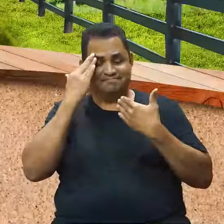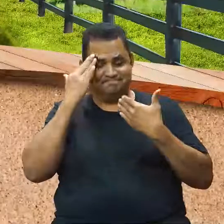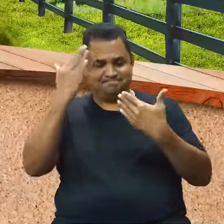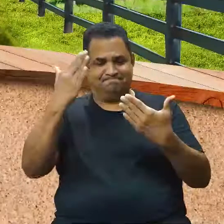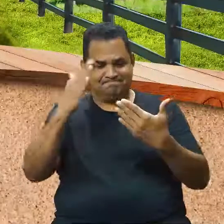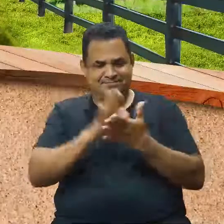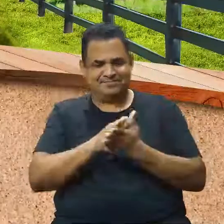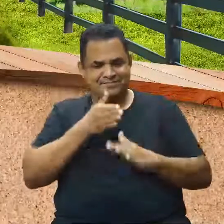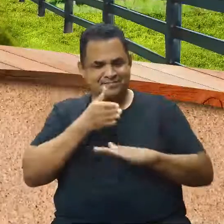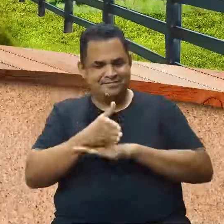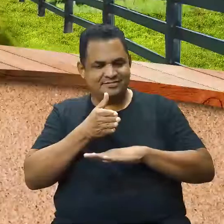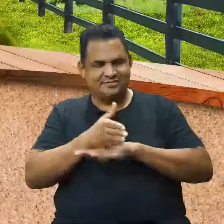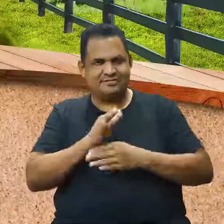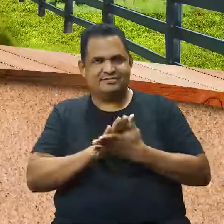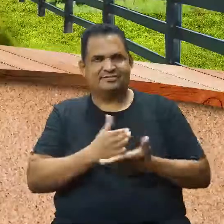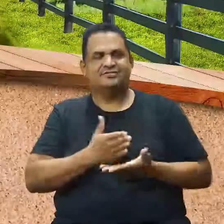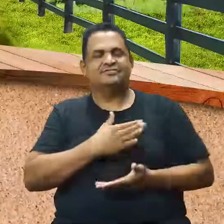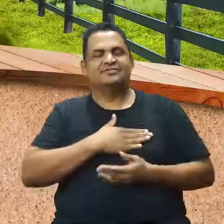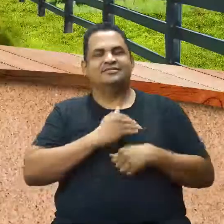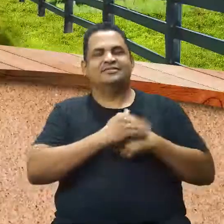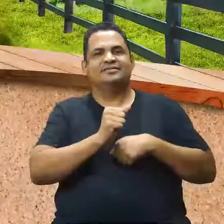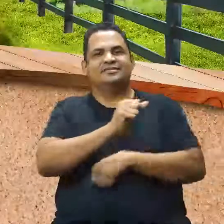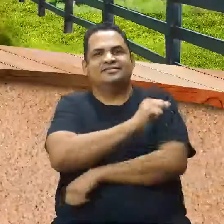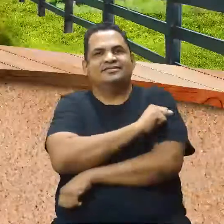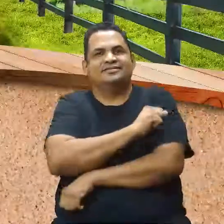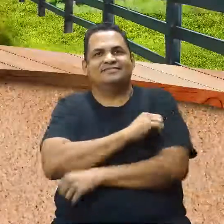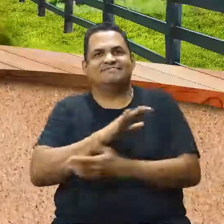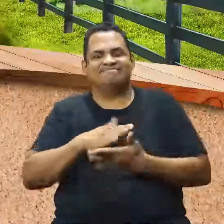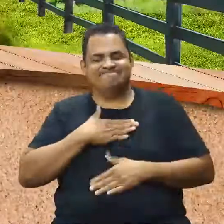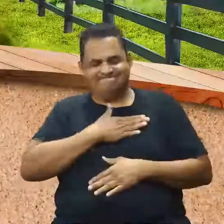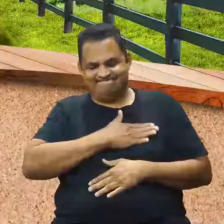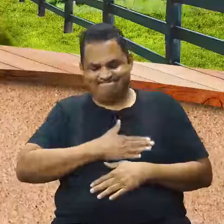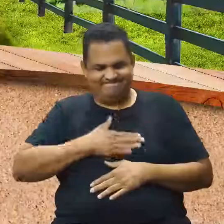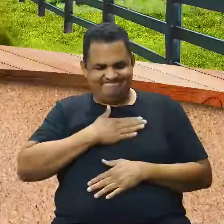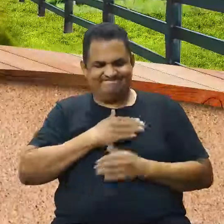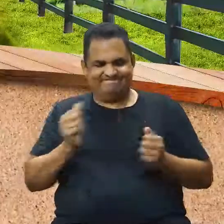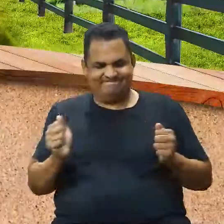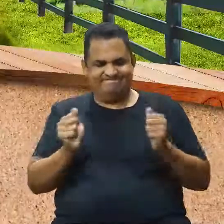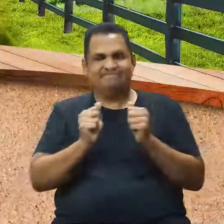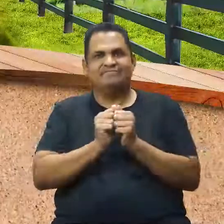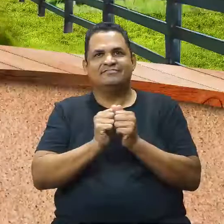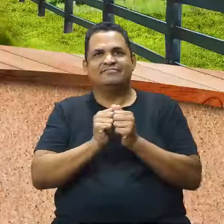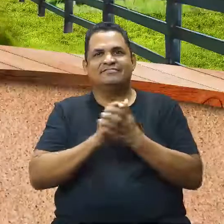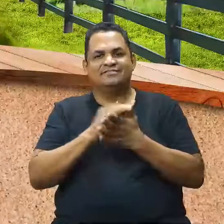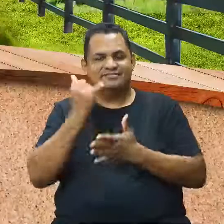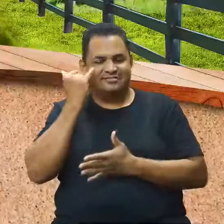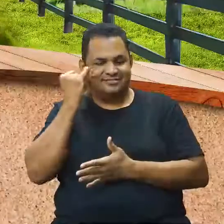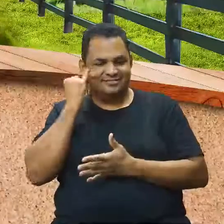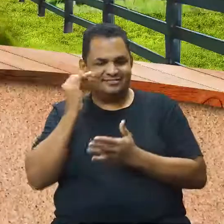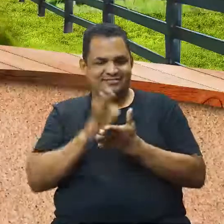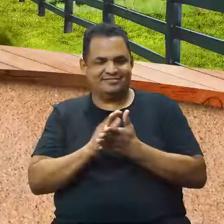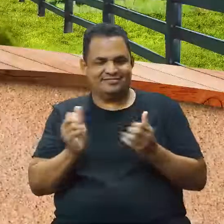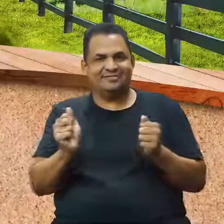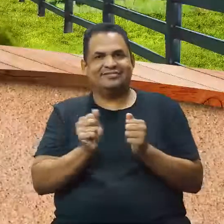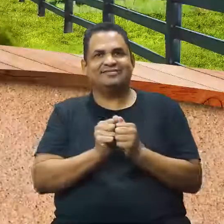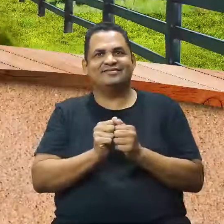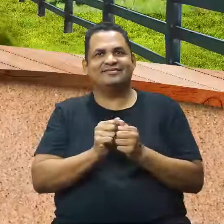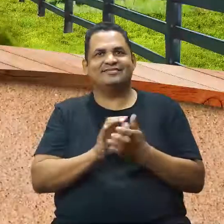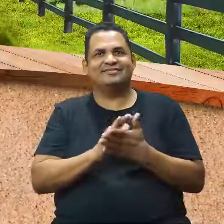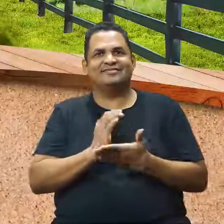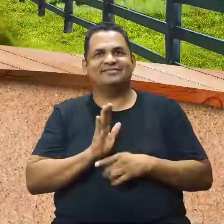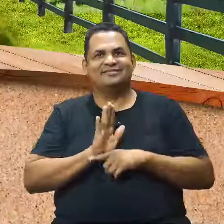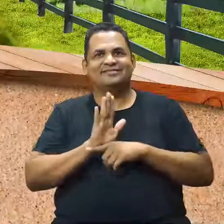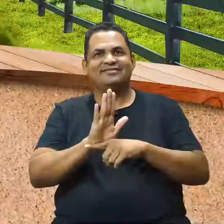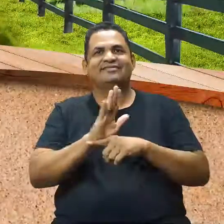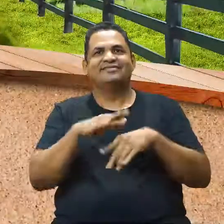pela sua participação, meus queridos estudantes! É um prazer estar aqui com vocês! O Sam aqui do meu ladinho, me